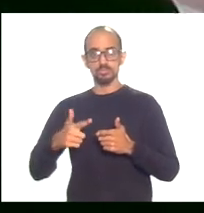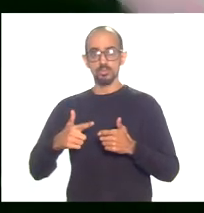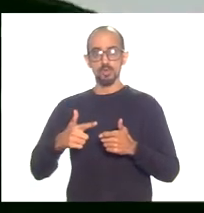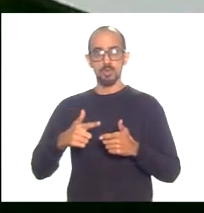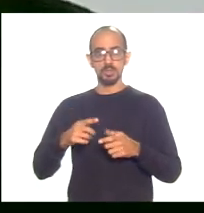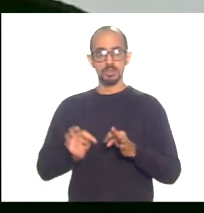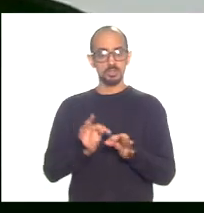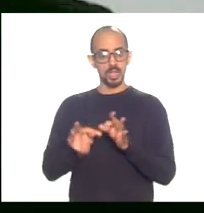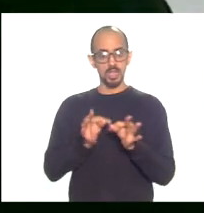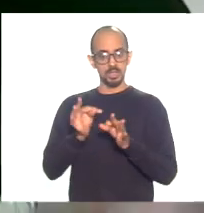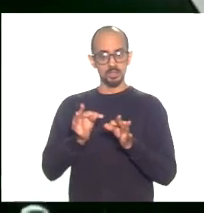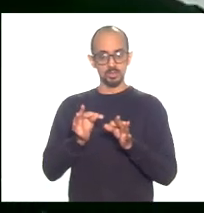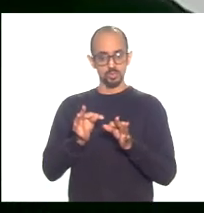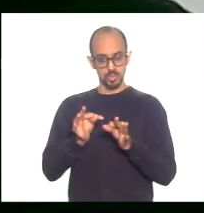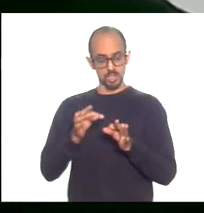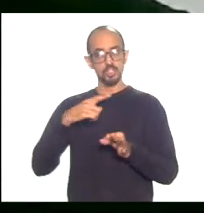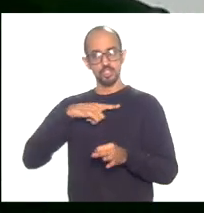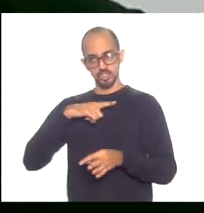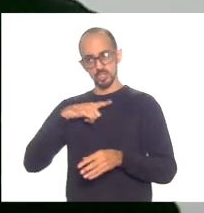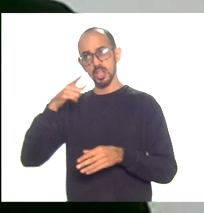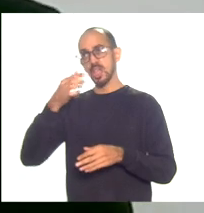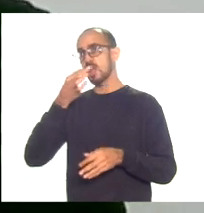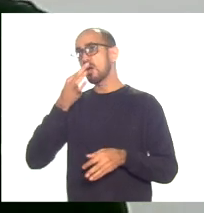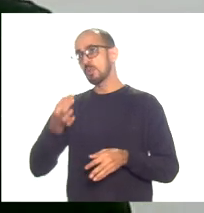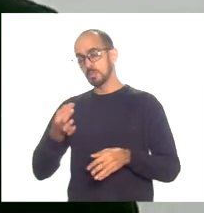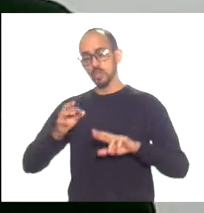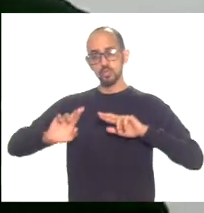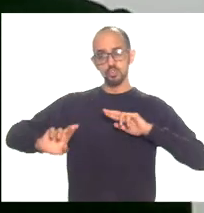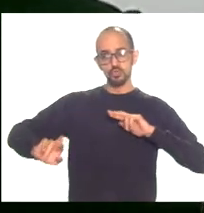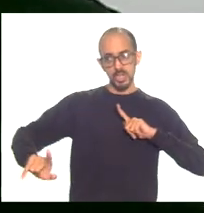técnicas. Divergências são técnicas, Vossa Excelência tem uma ponderação, o